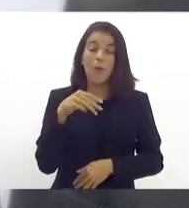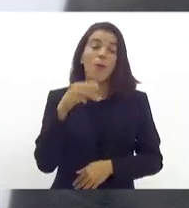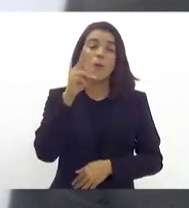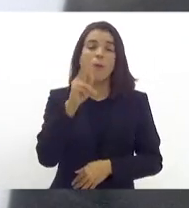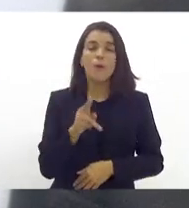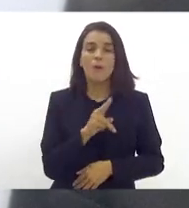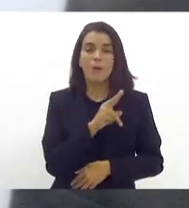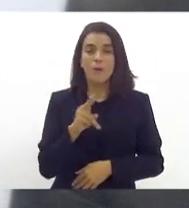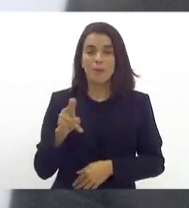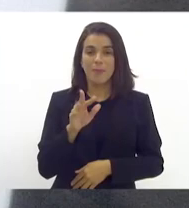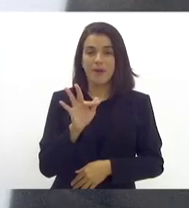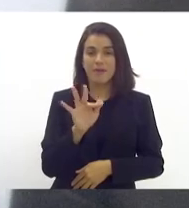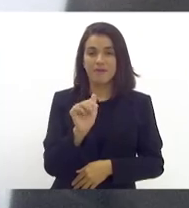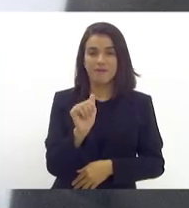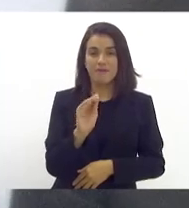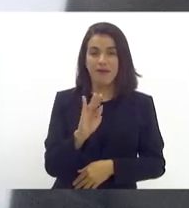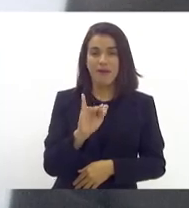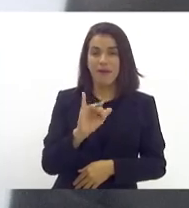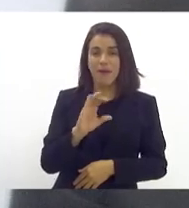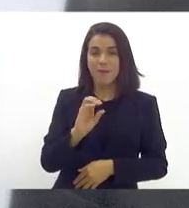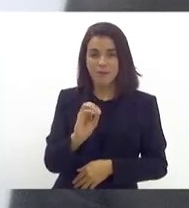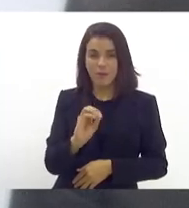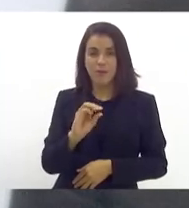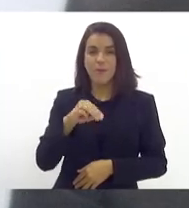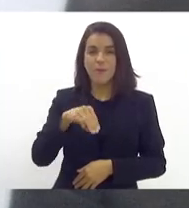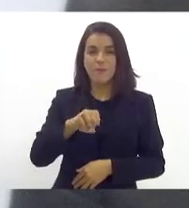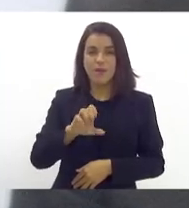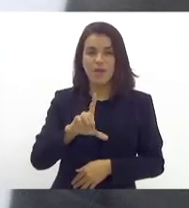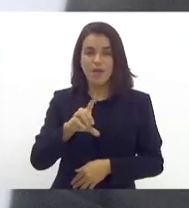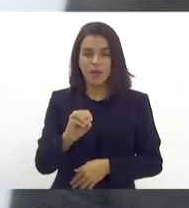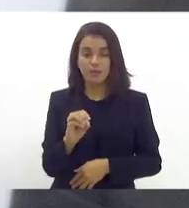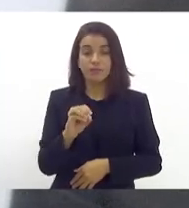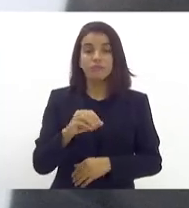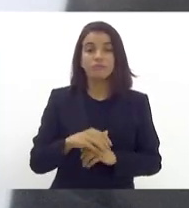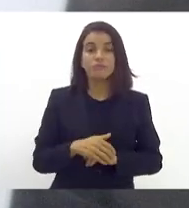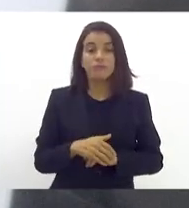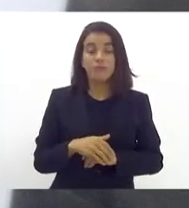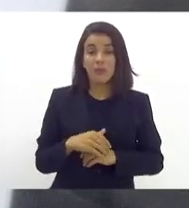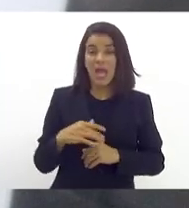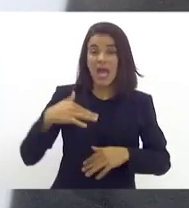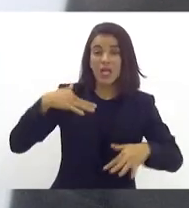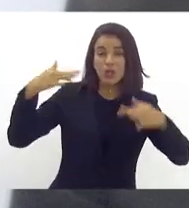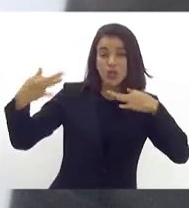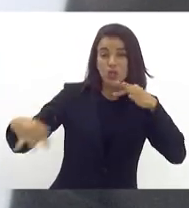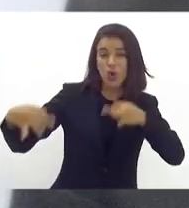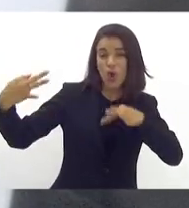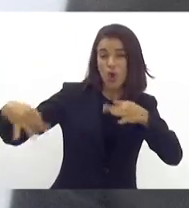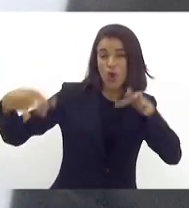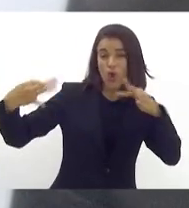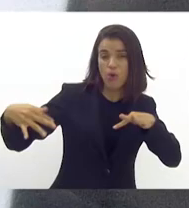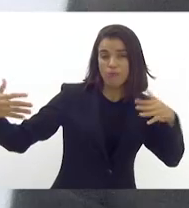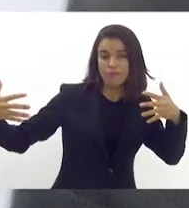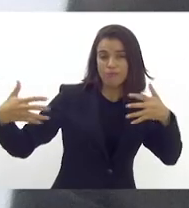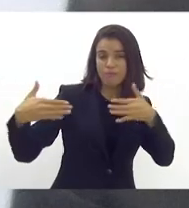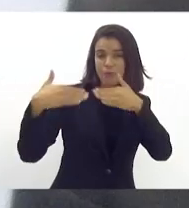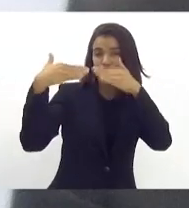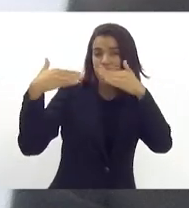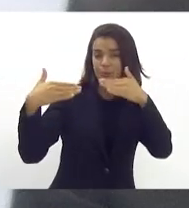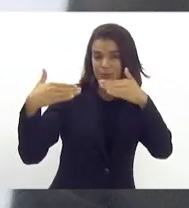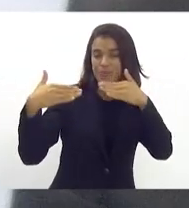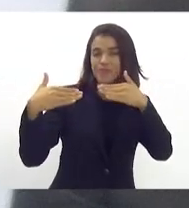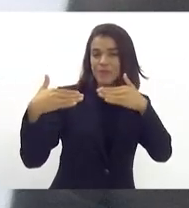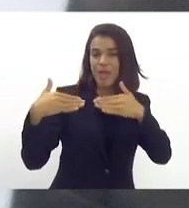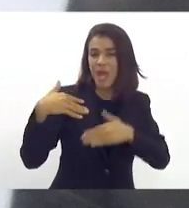vocês já devem ter ouvido Padre Fábio dizia isso a dor nos iguala a minha dor não é igual a